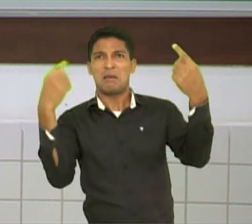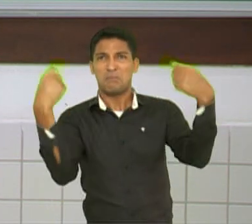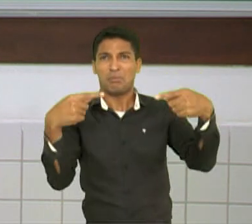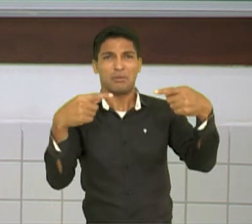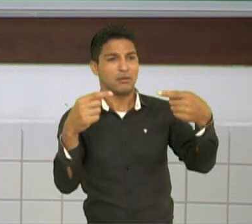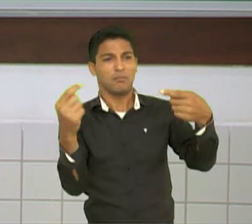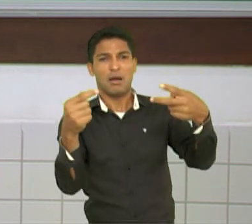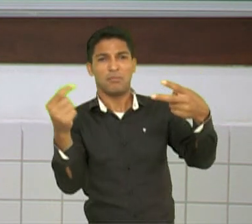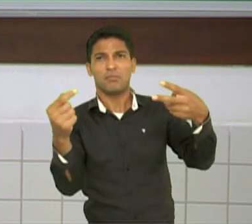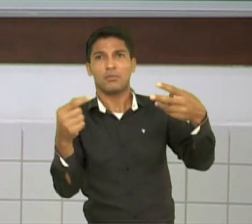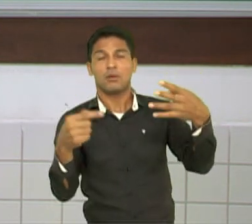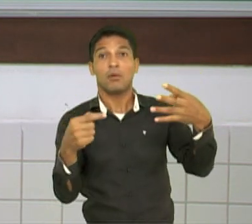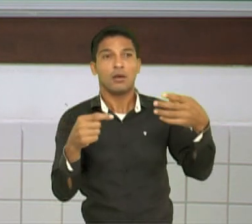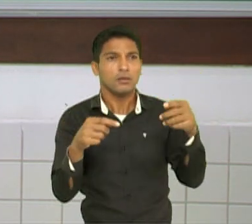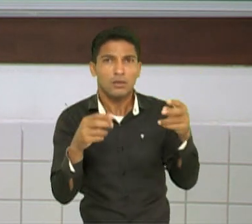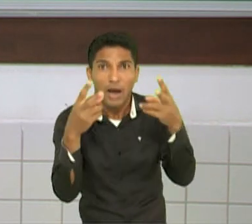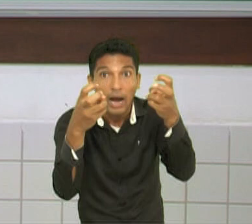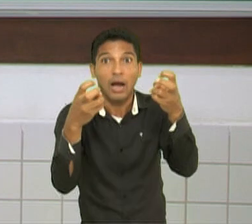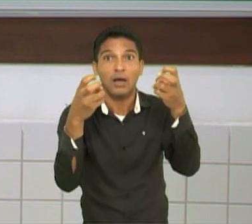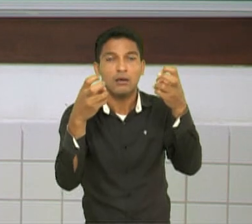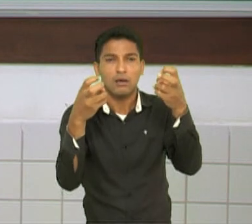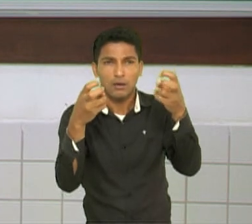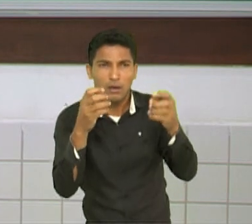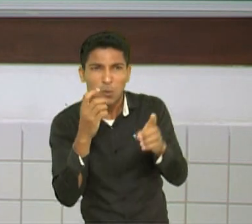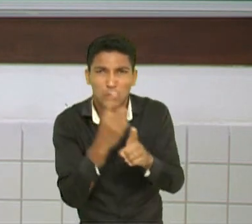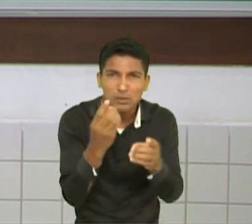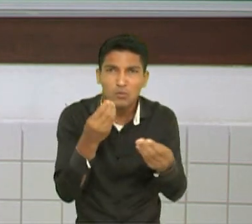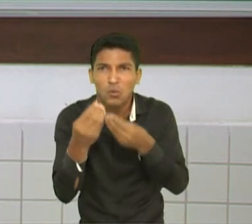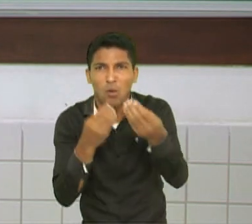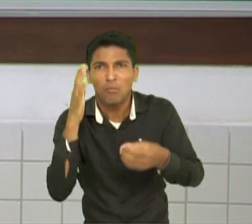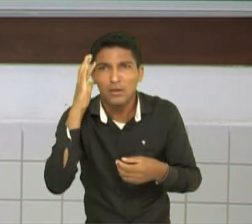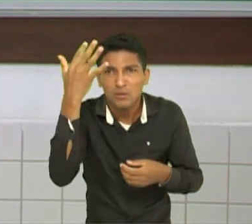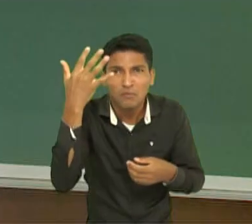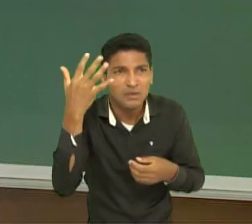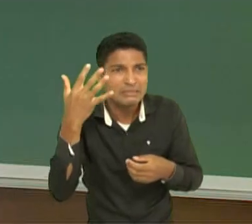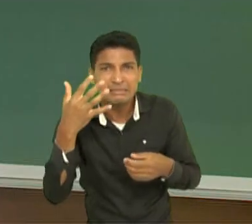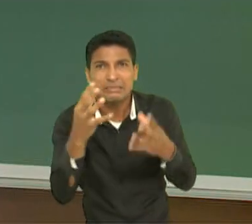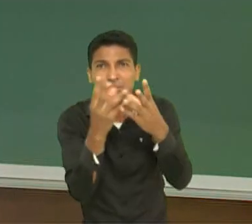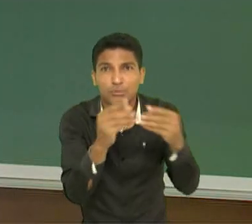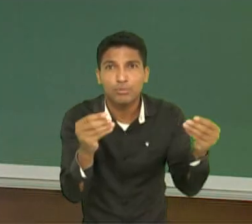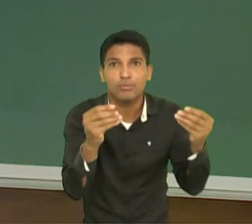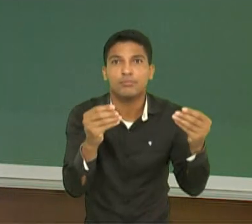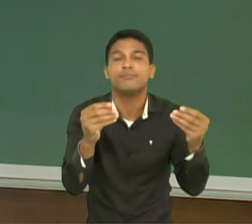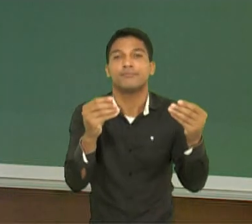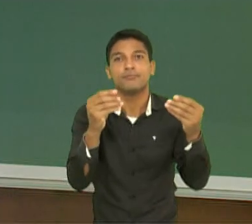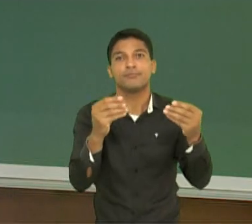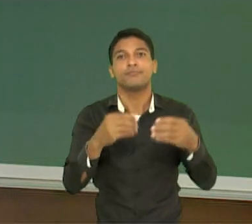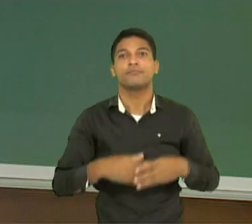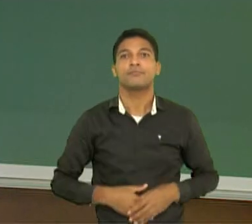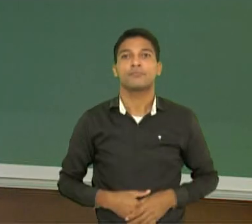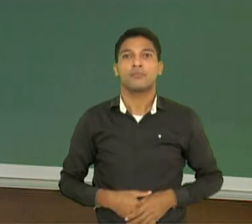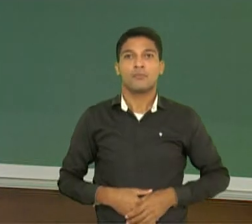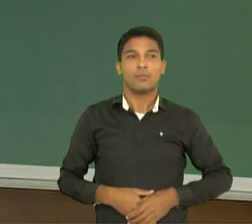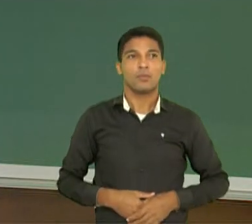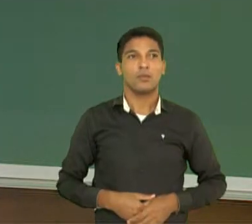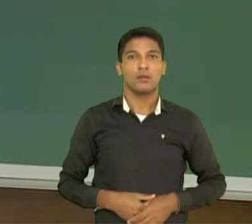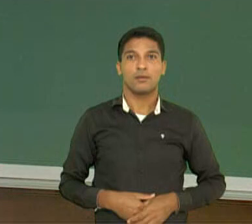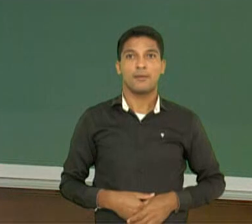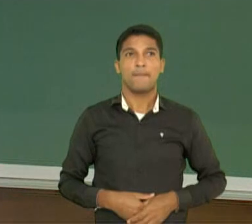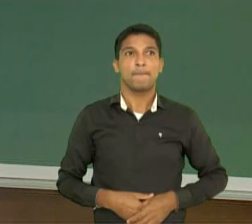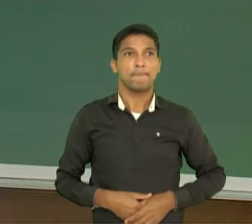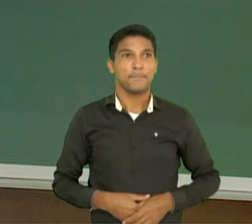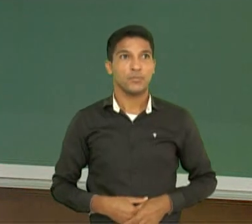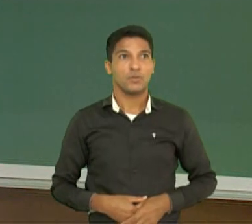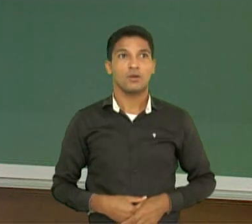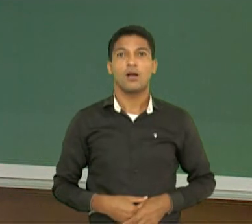desafios, mas encontrar maneiras de superá-los. Desenvolvimento sustentável. Lembra que nós abrimos a aula falando sobre o